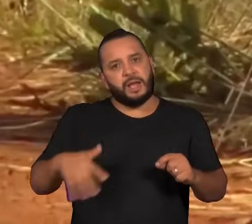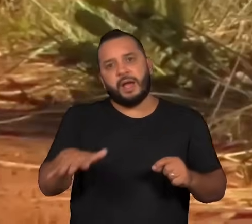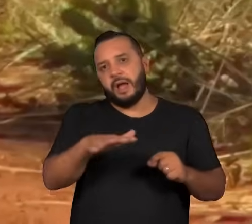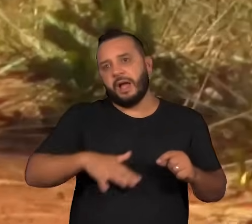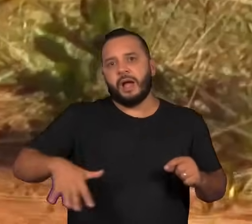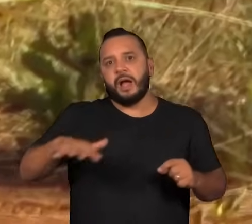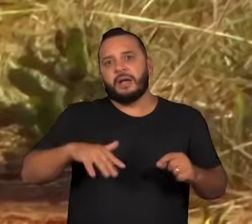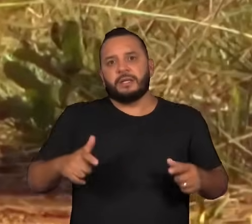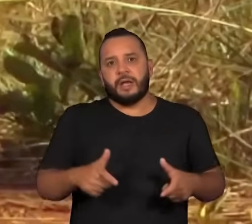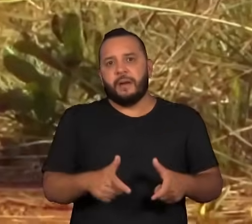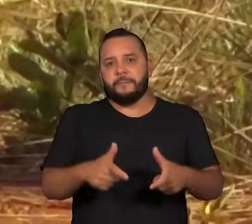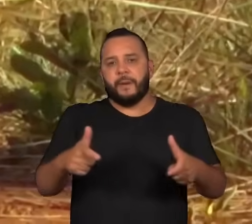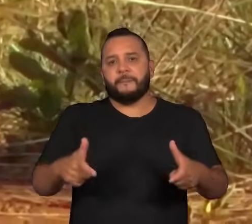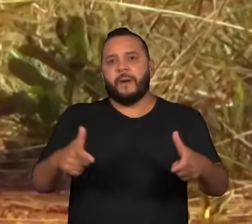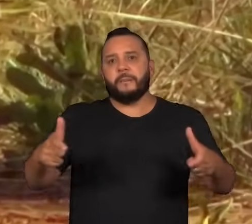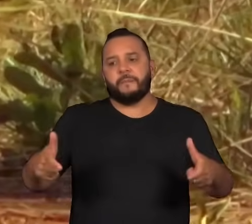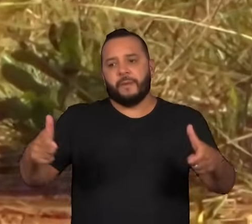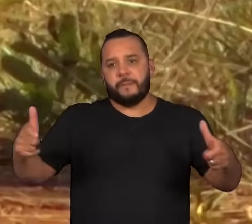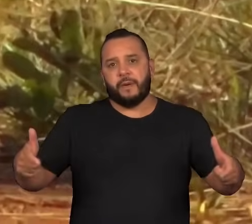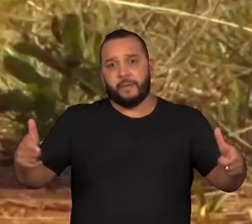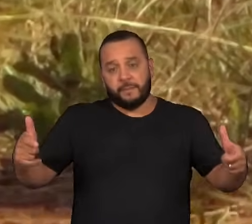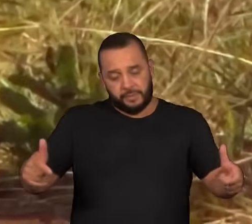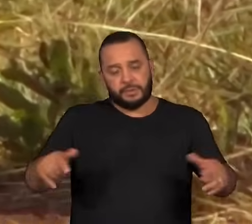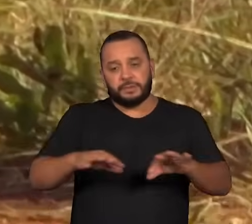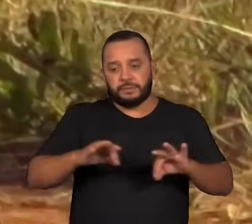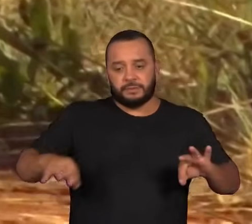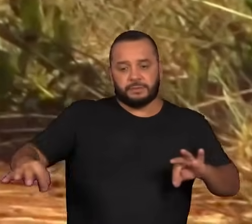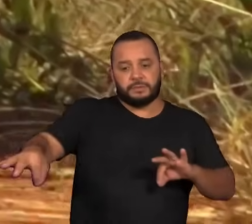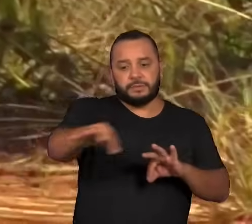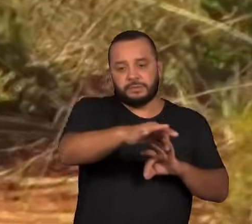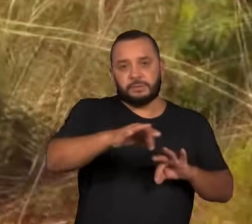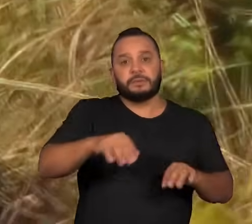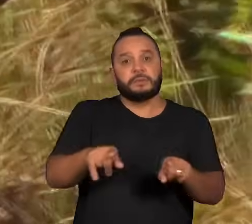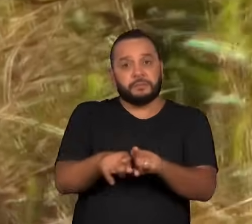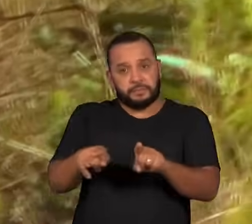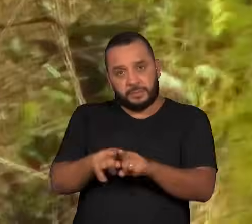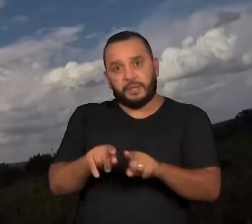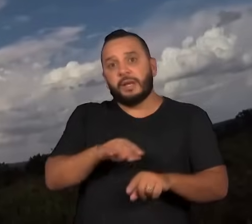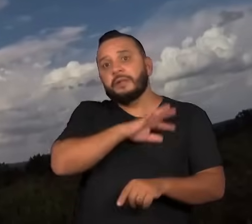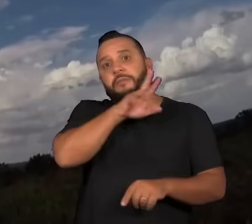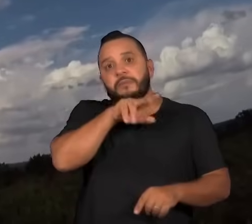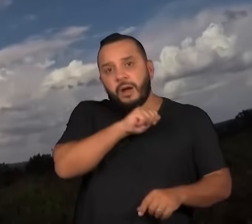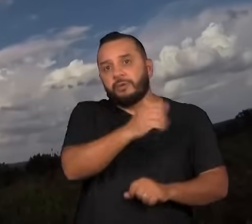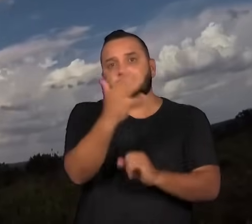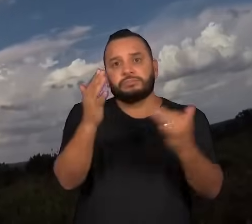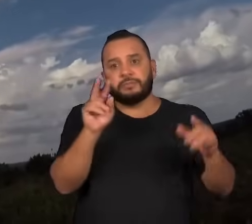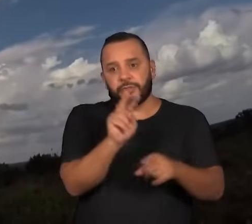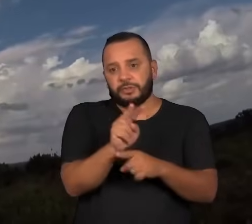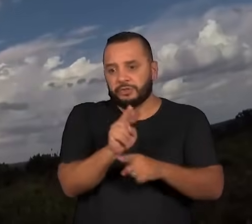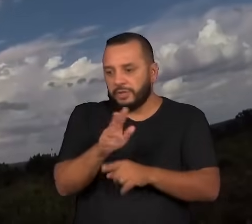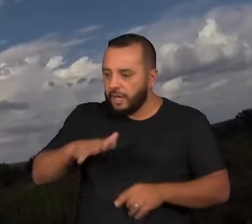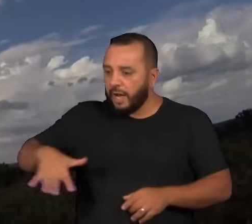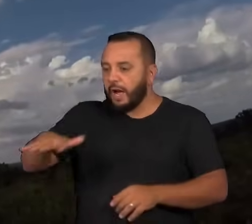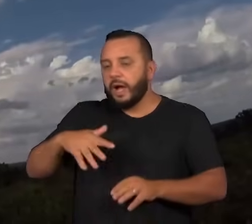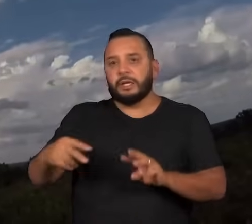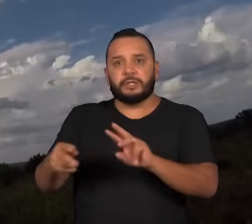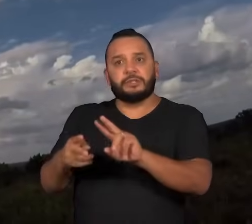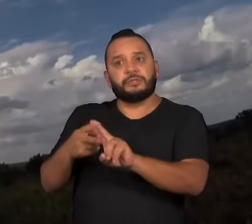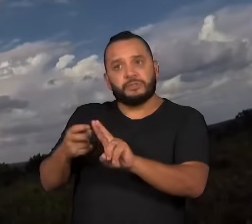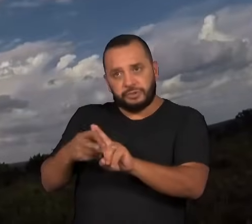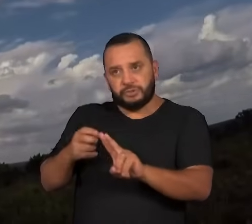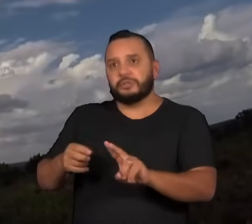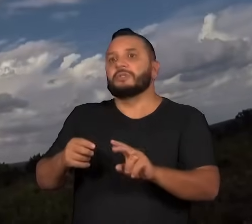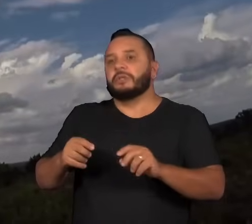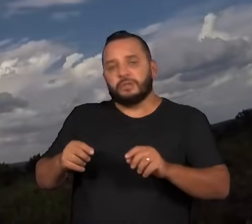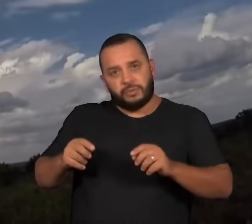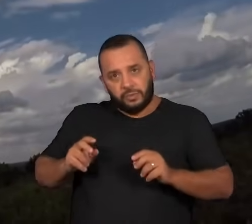de conservação em si, quanto da demarcação de novas terras indígenas, continuar com as atividades, né, de conservação, né,